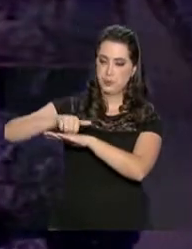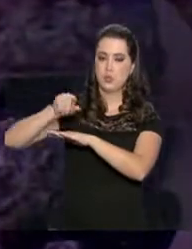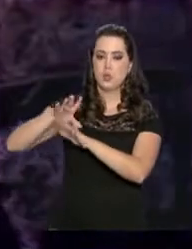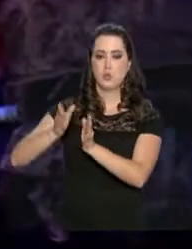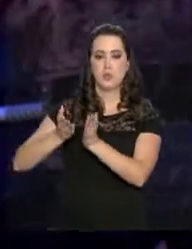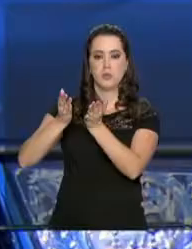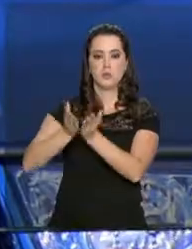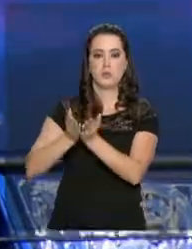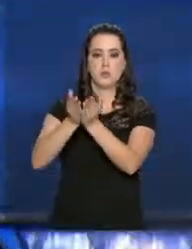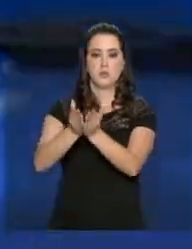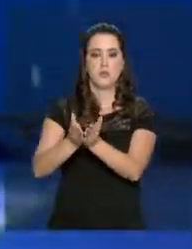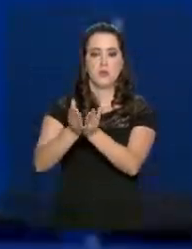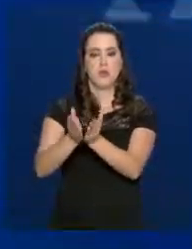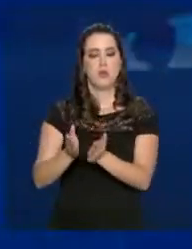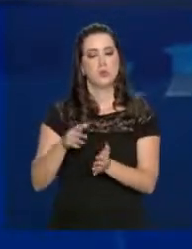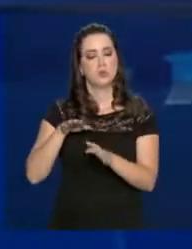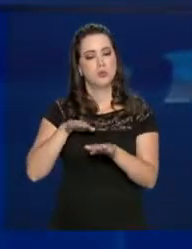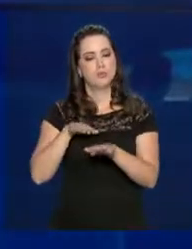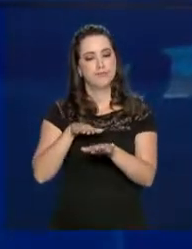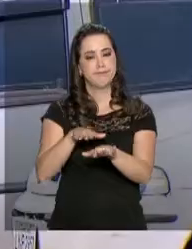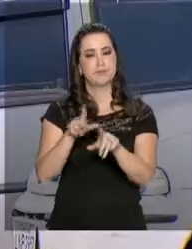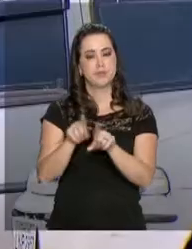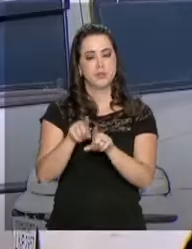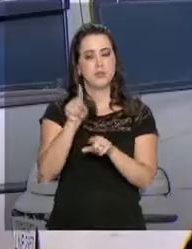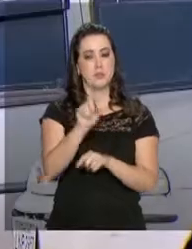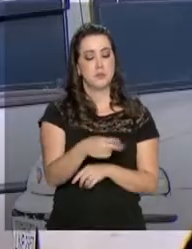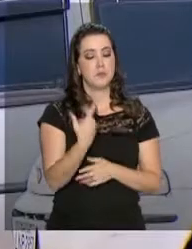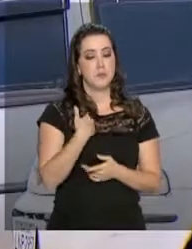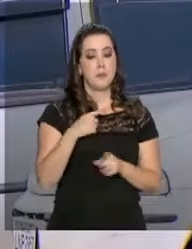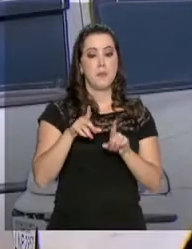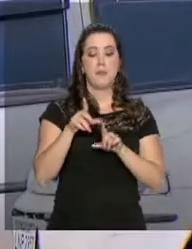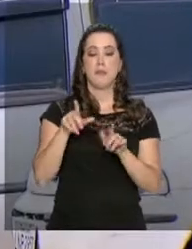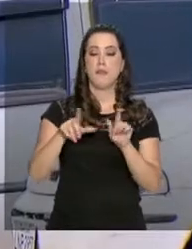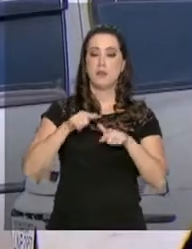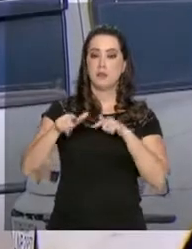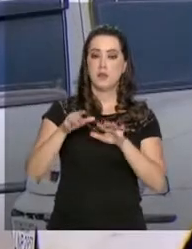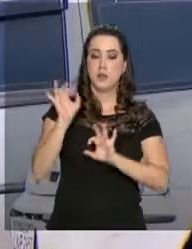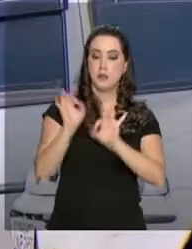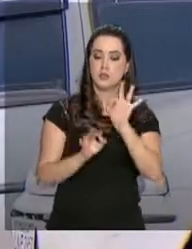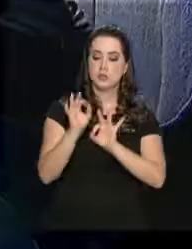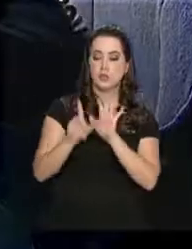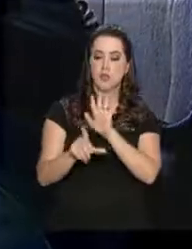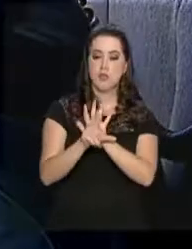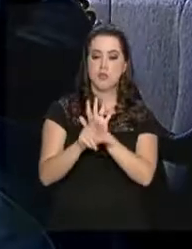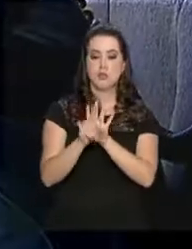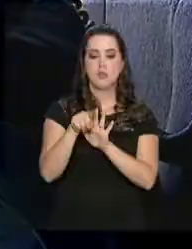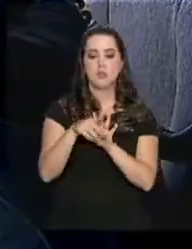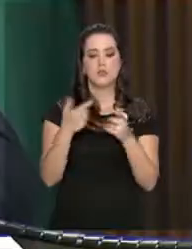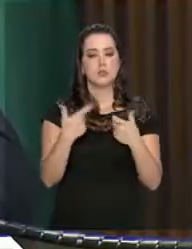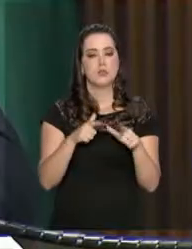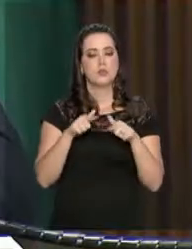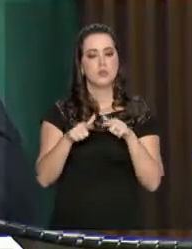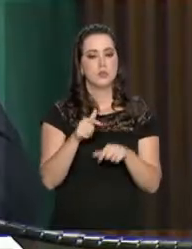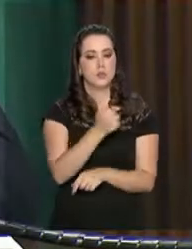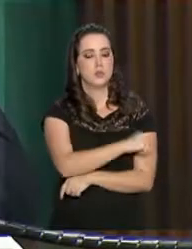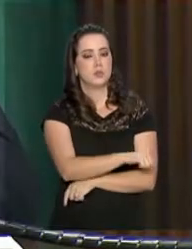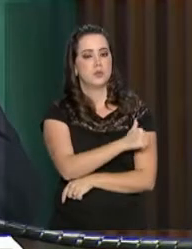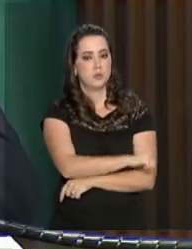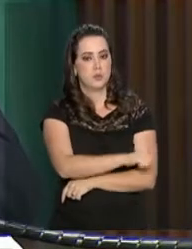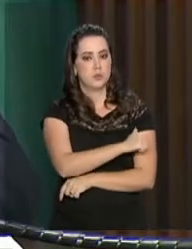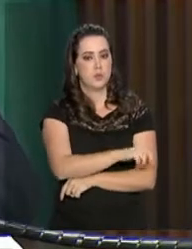ações de garantia de lei e ordem e as intervenções federais no rio de janeiro e em roraima nas duas intervenções